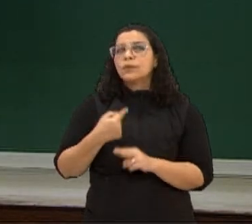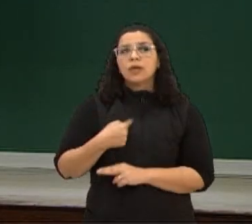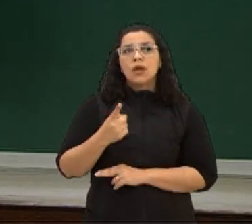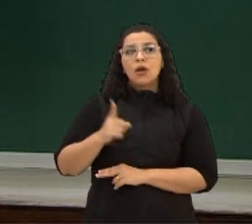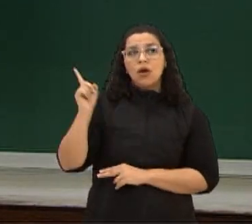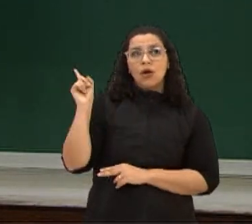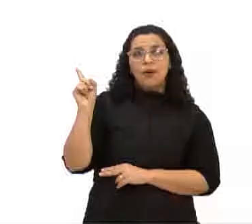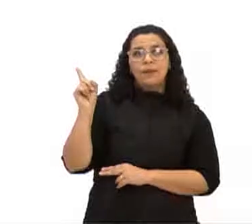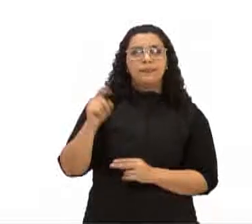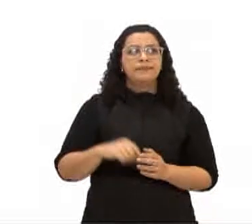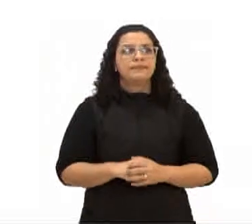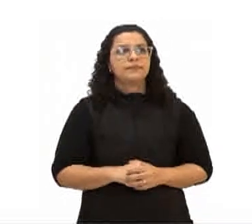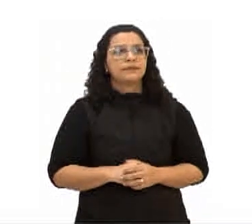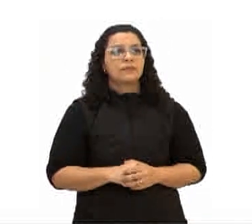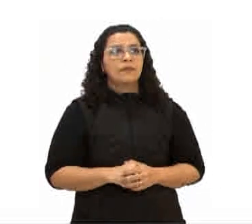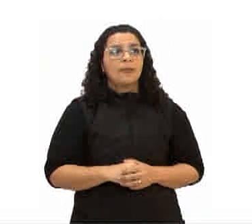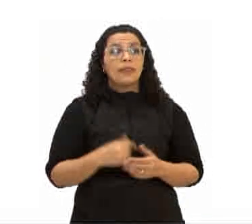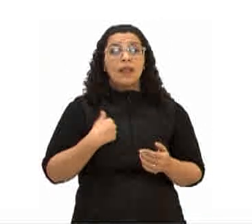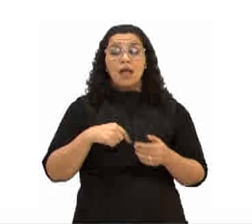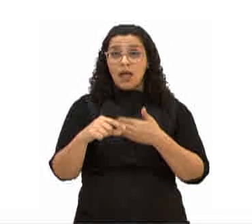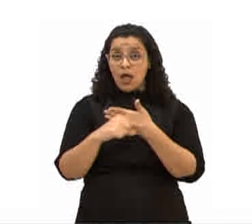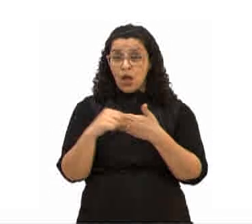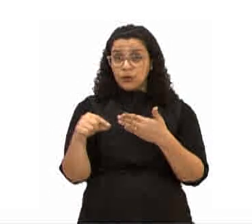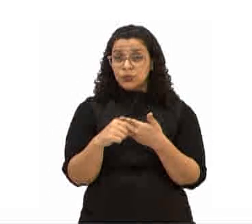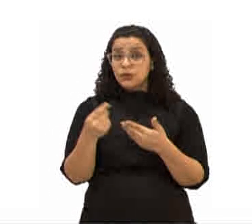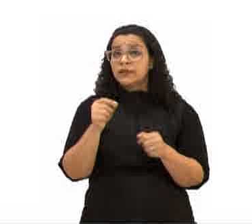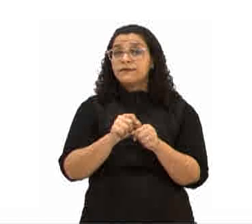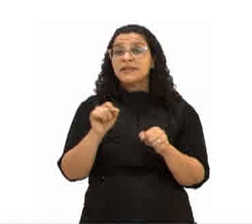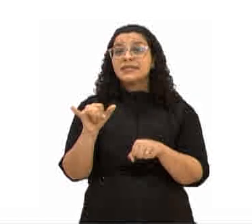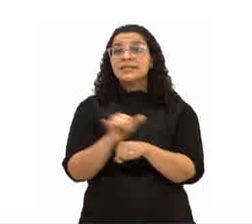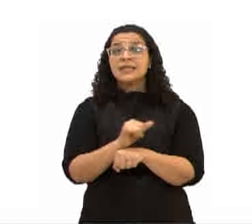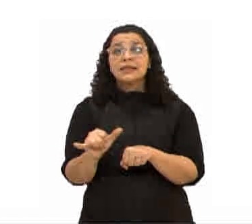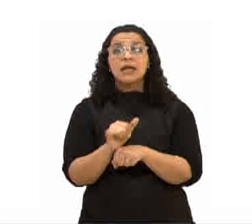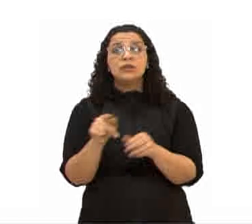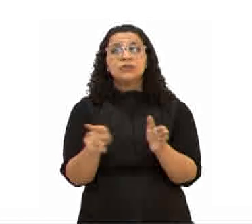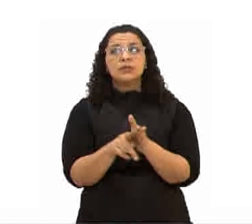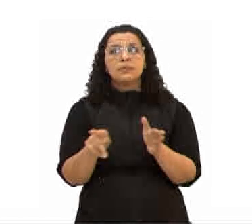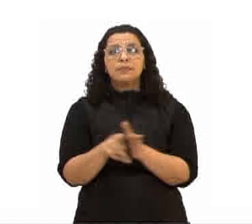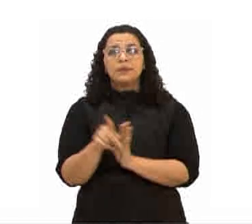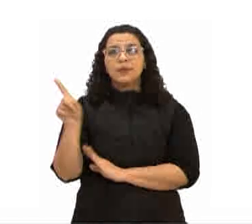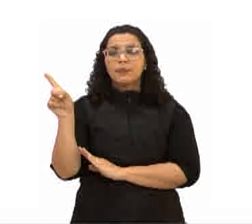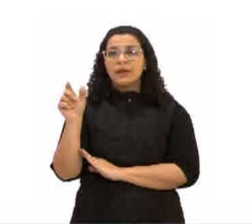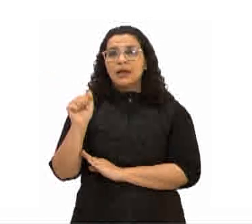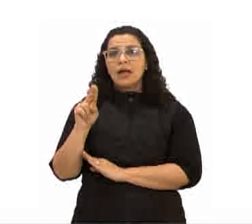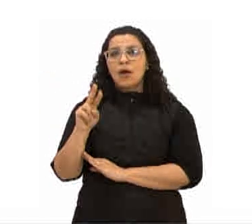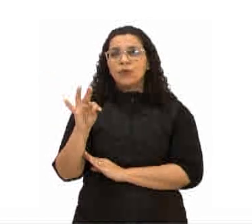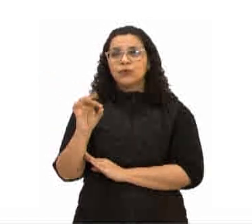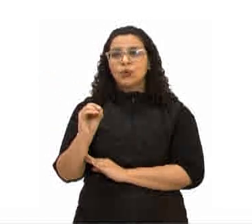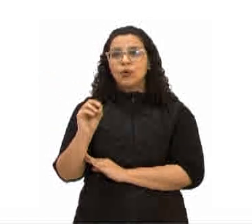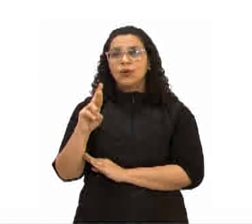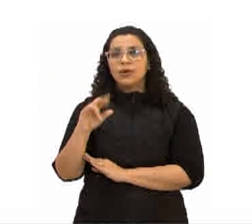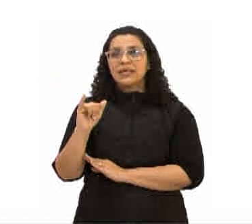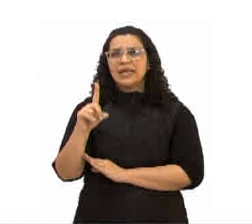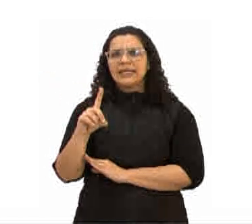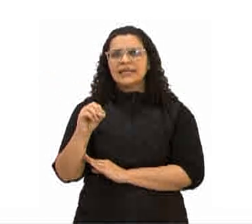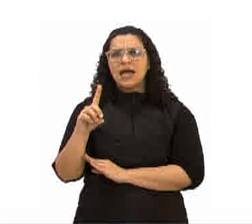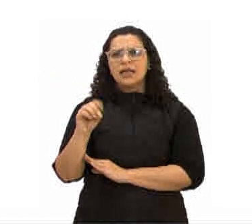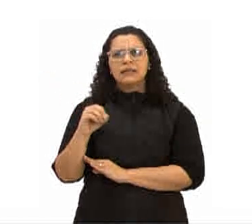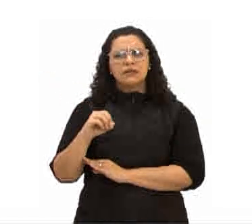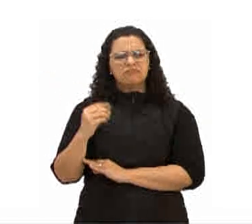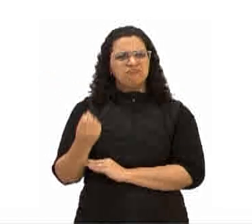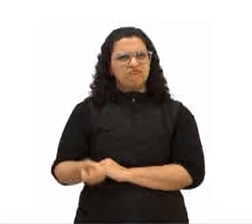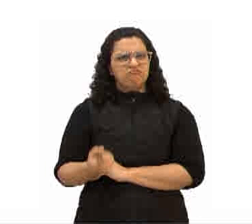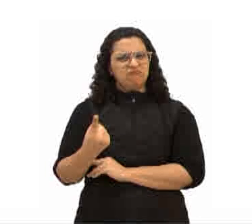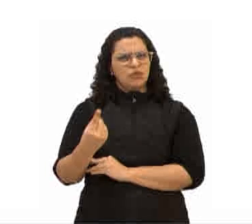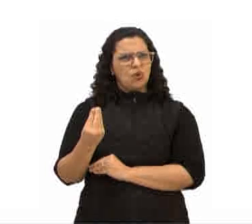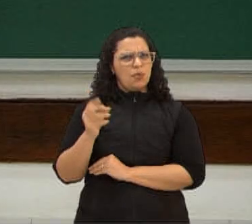que eu trouxe para vocês. A autora da carta fez uso da estratégia de autoridade. Como assim, professor,